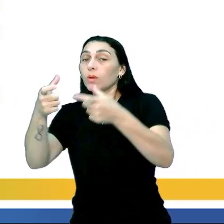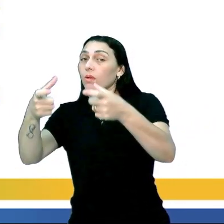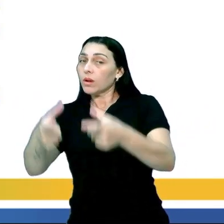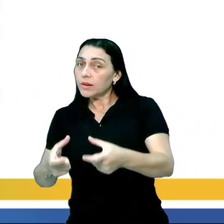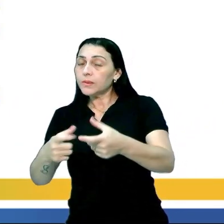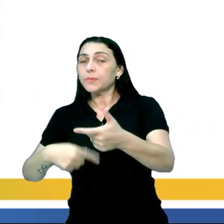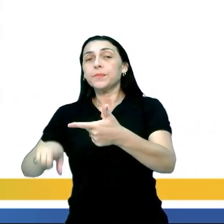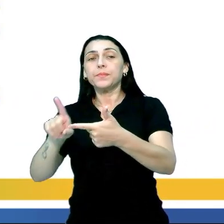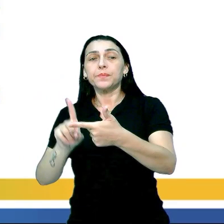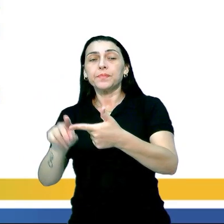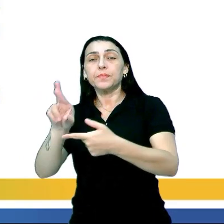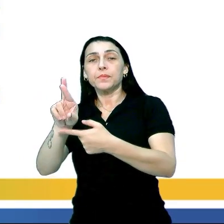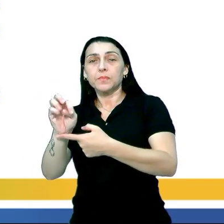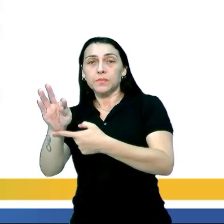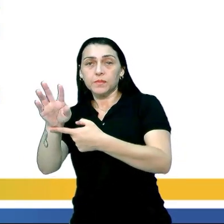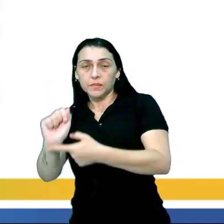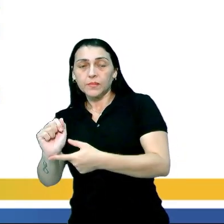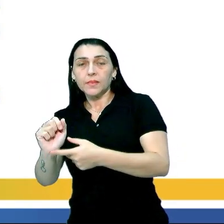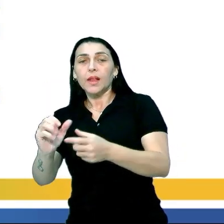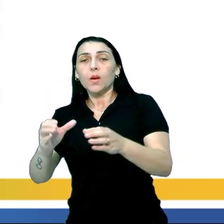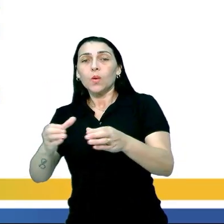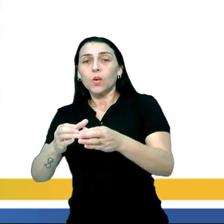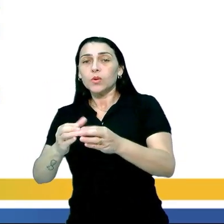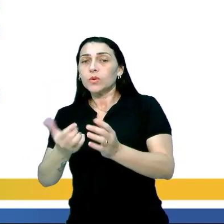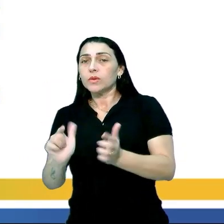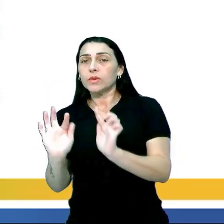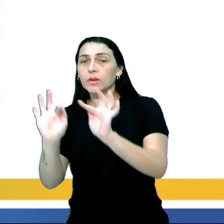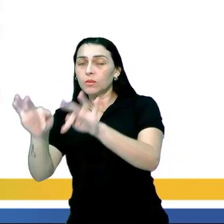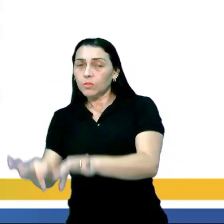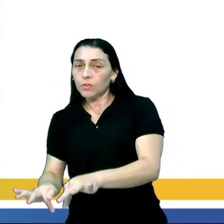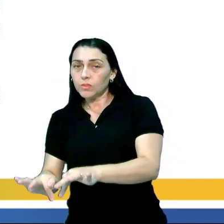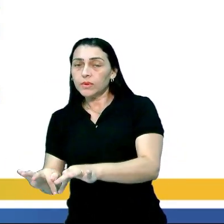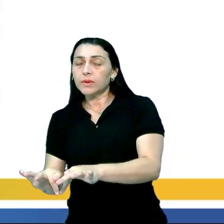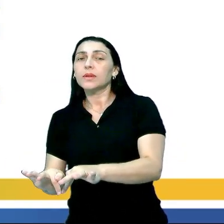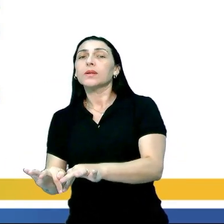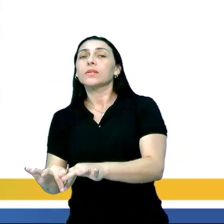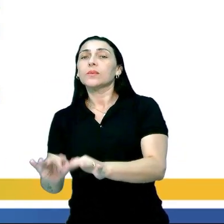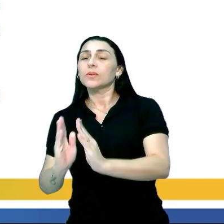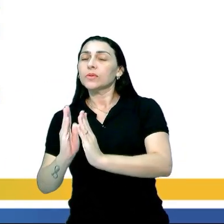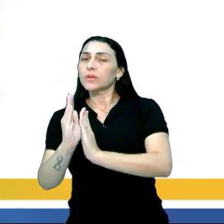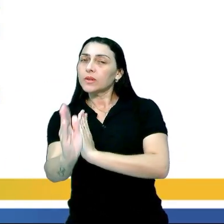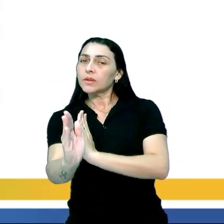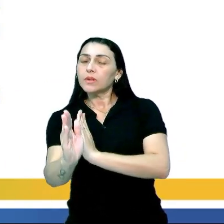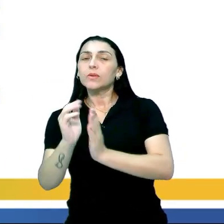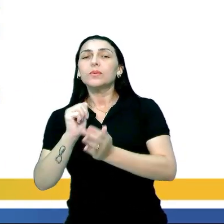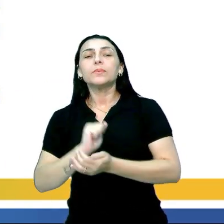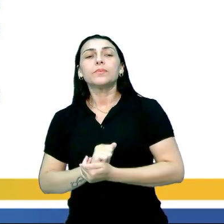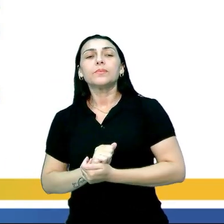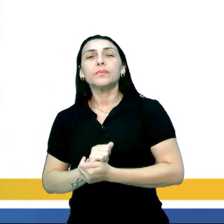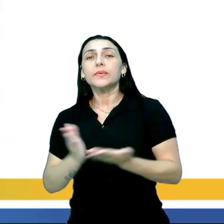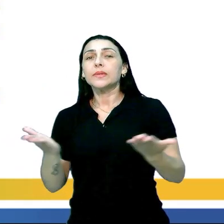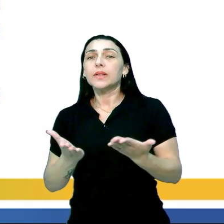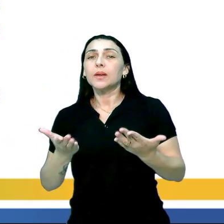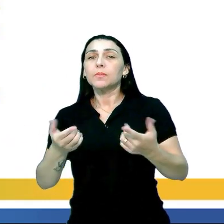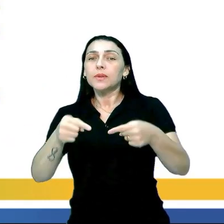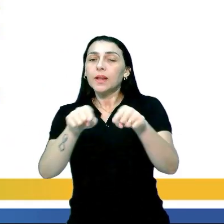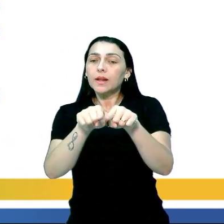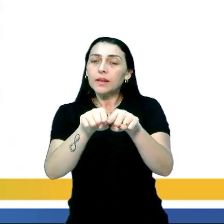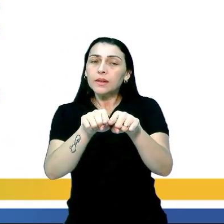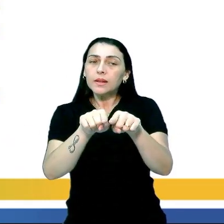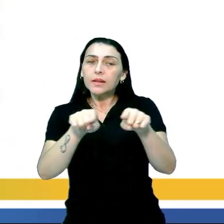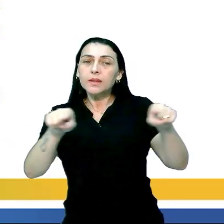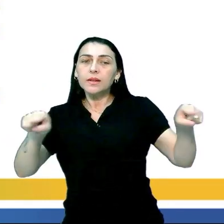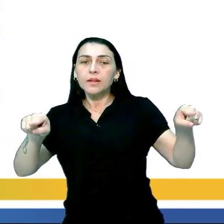localização. A reta, que é um conjunto infinito de pontos em uma direção, ok? E temos